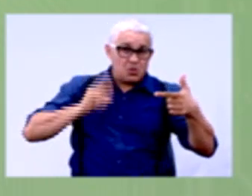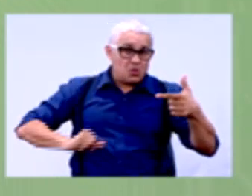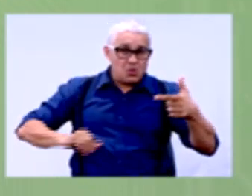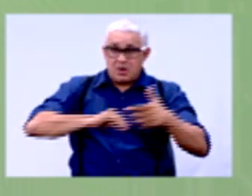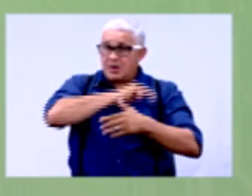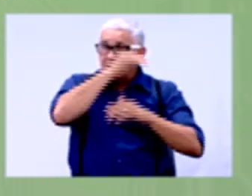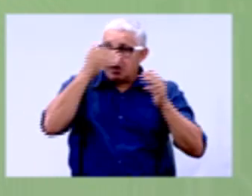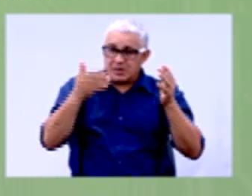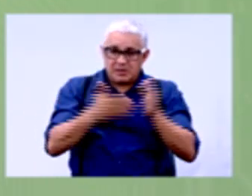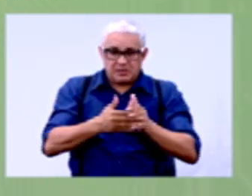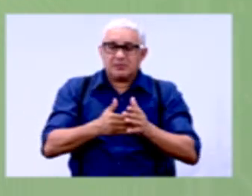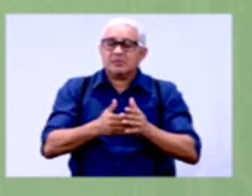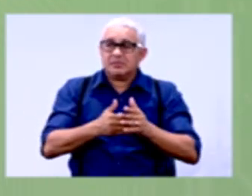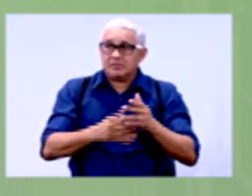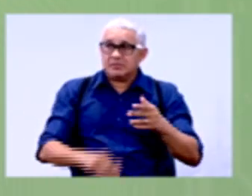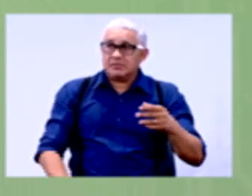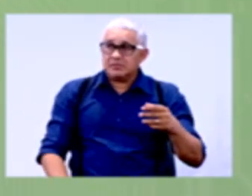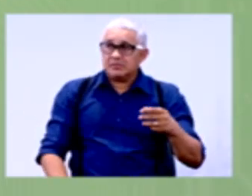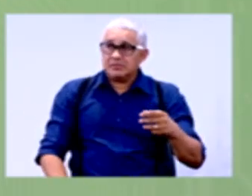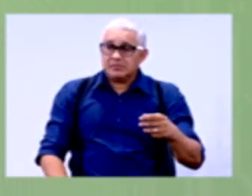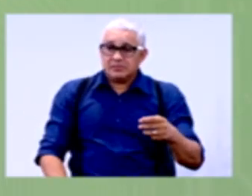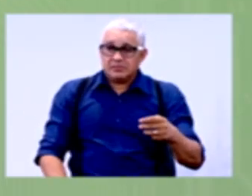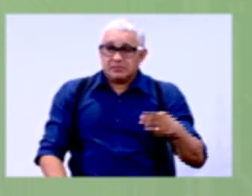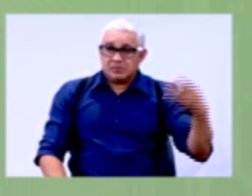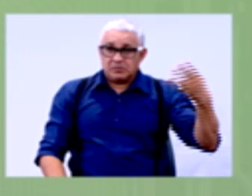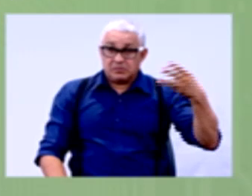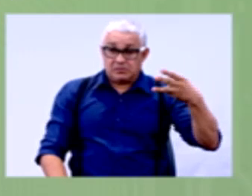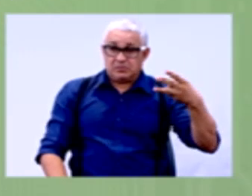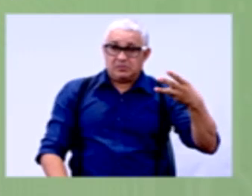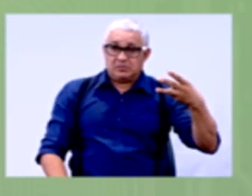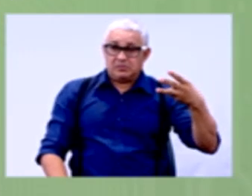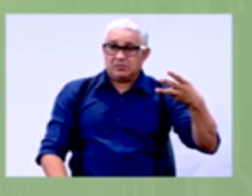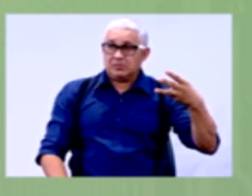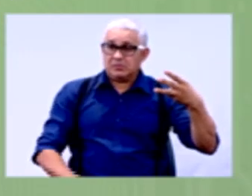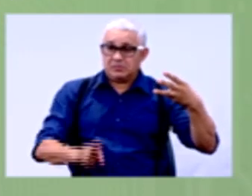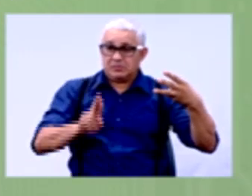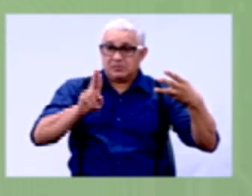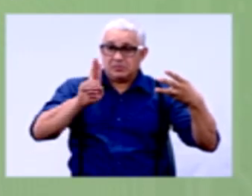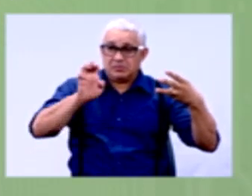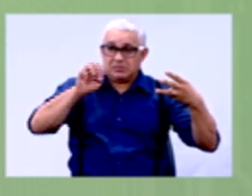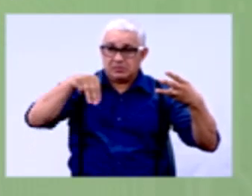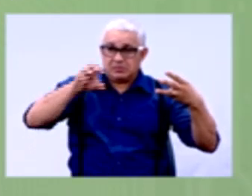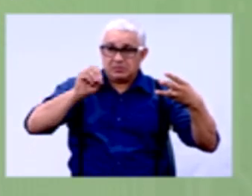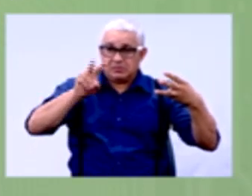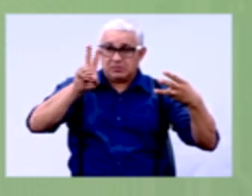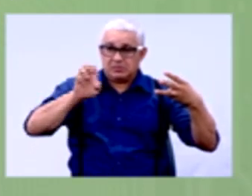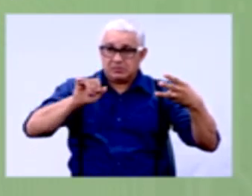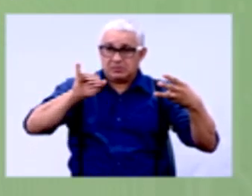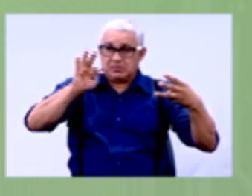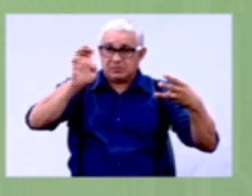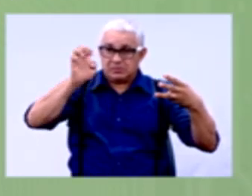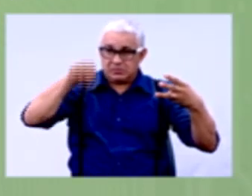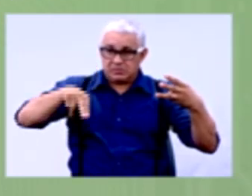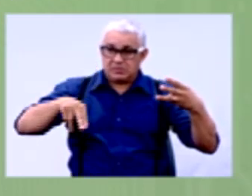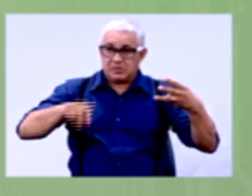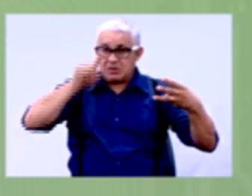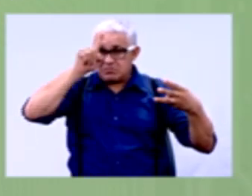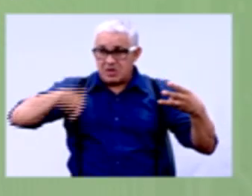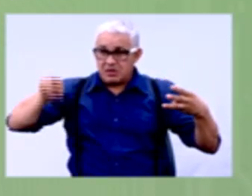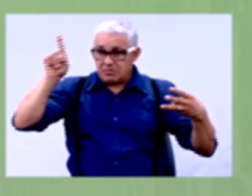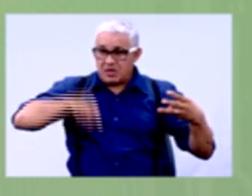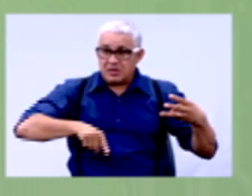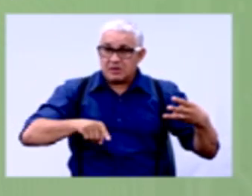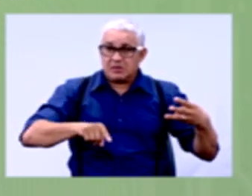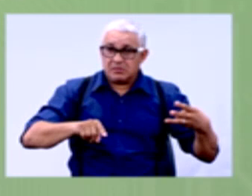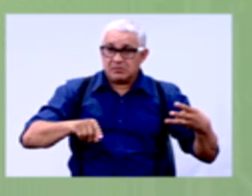armazenamentos feitos, ele limpa tudo, certo? Remove item, né? ele exclui um registro específico, a gente tem que dizer qual